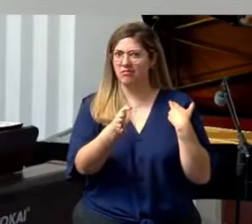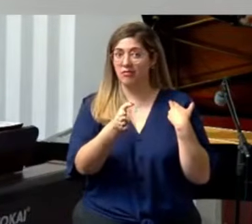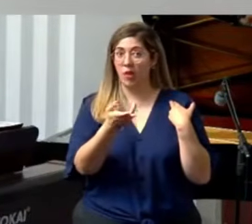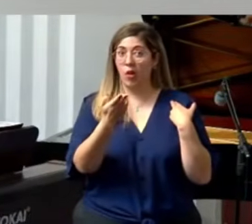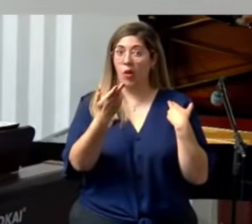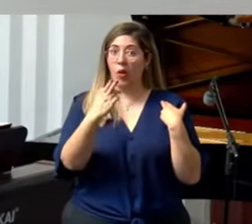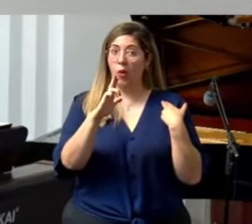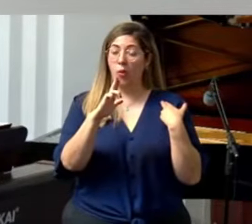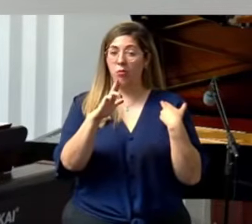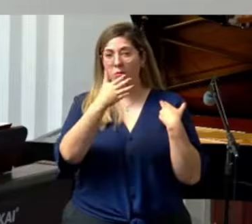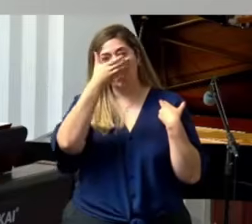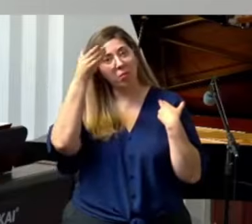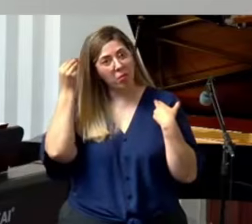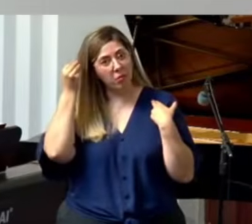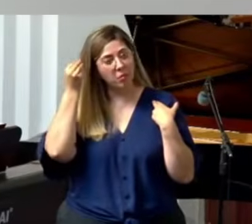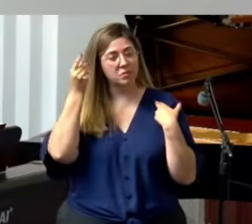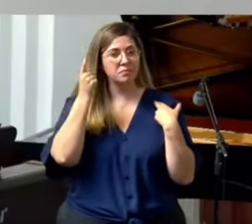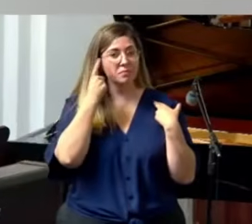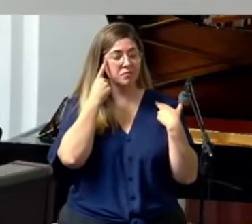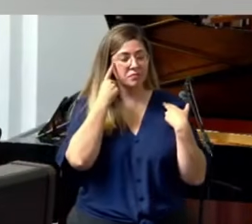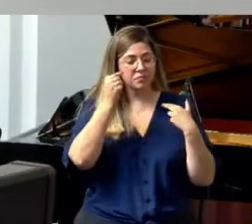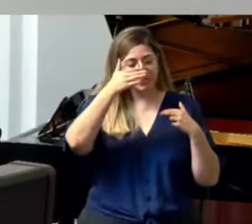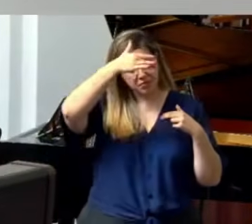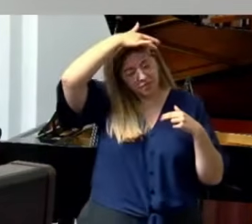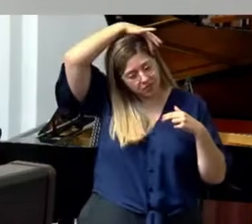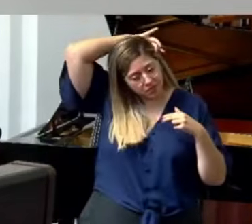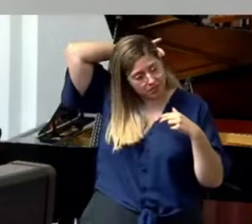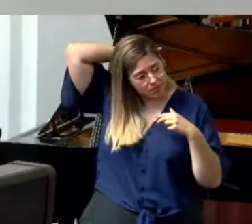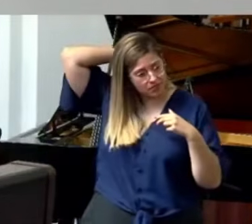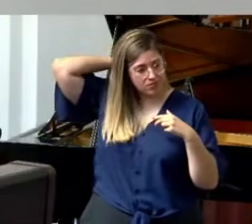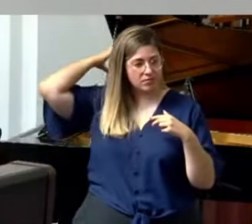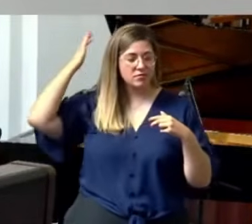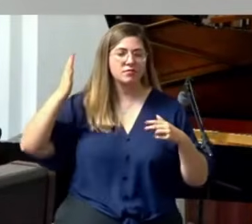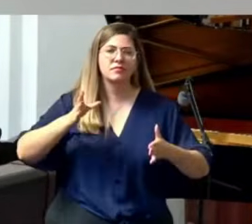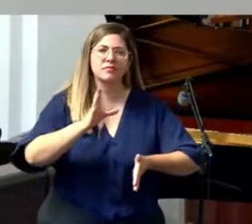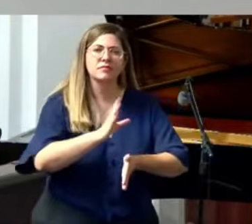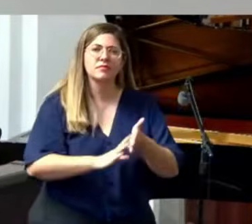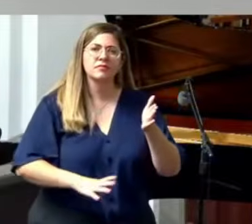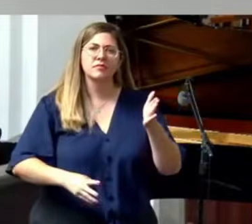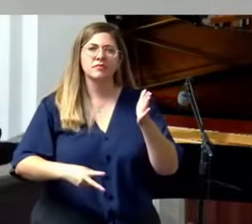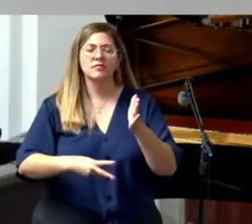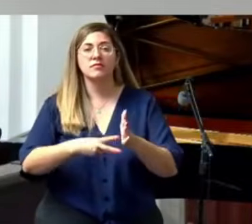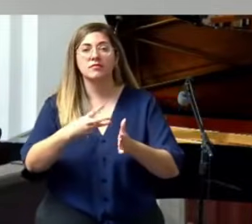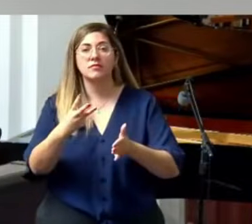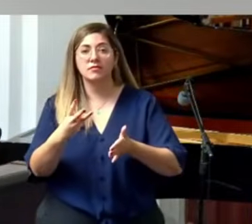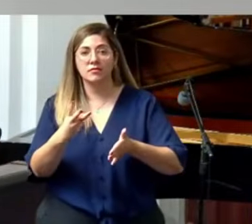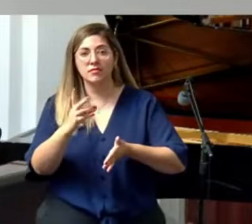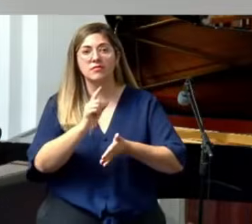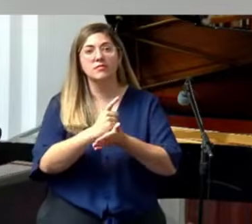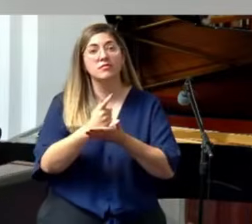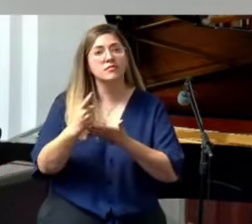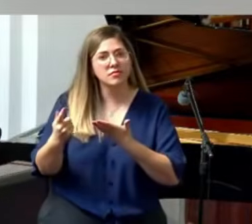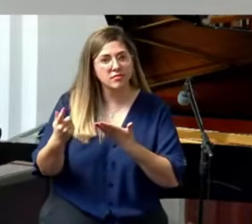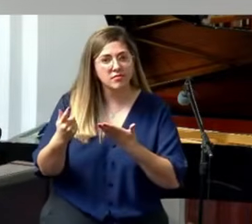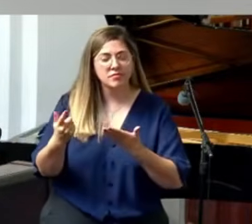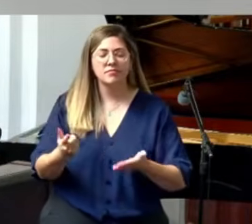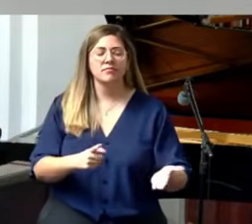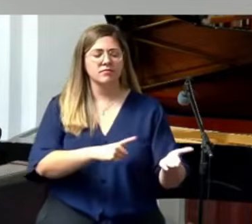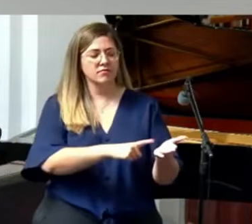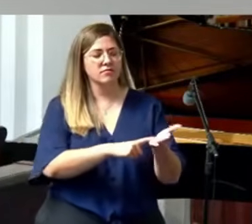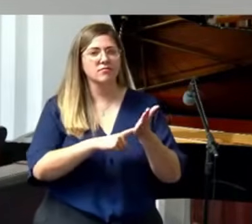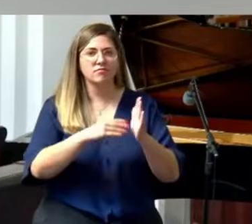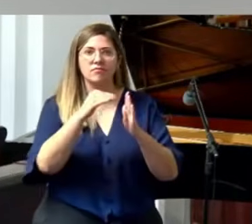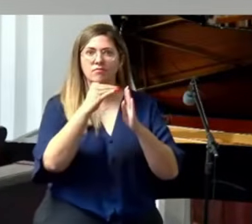para 2025. Quando nós olhamos para esse texto de Gênesis capítulo 3, versículo 22, nós encontramos o primeiro e o